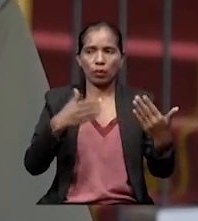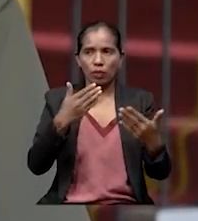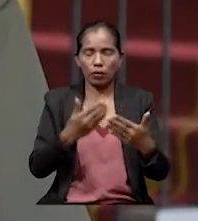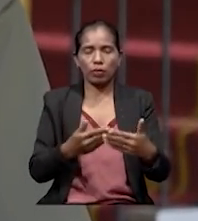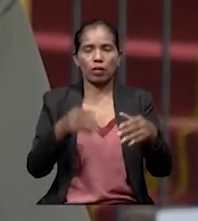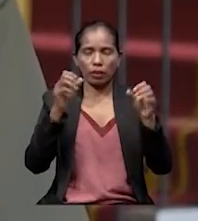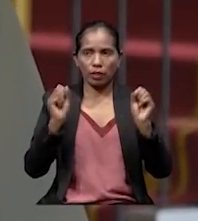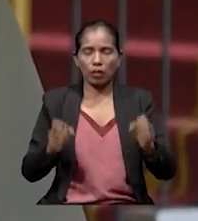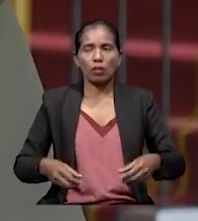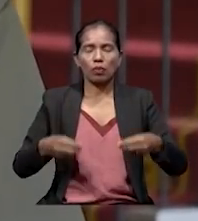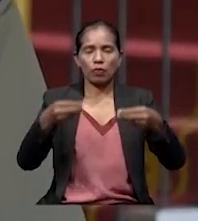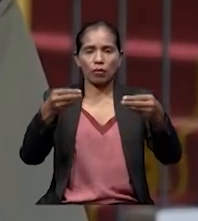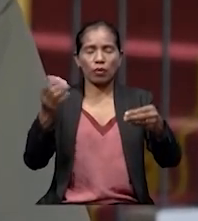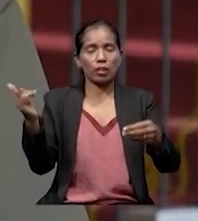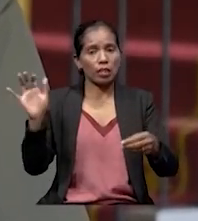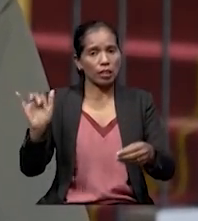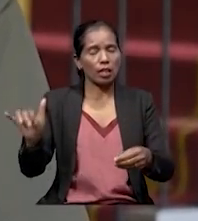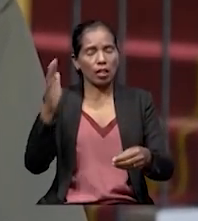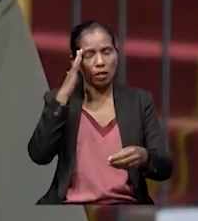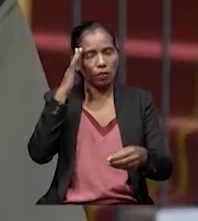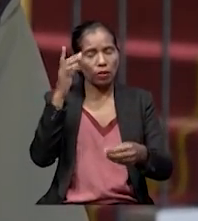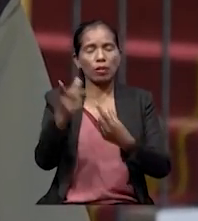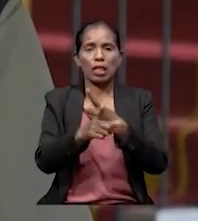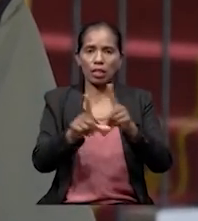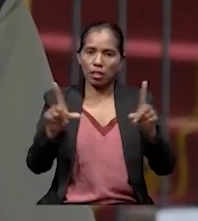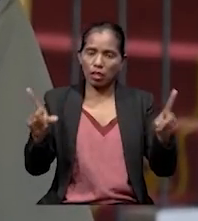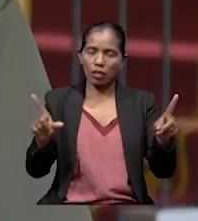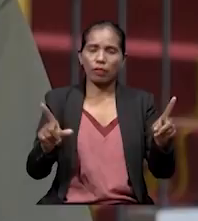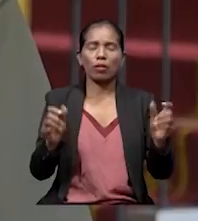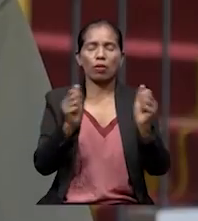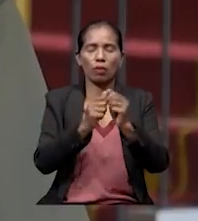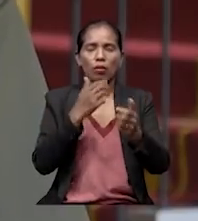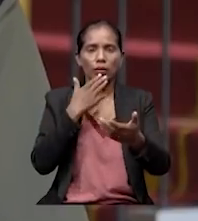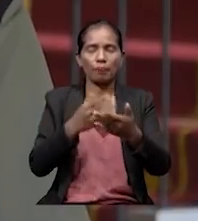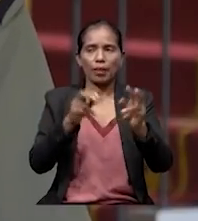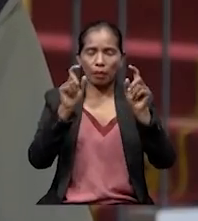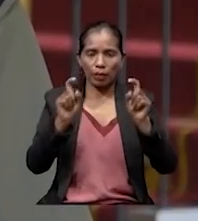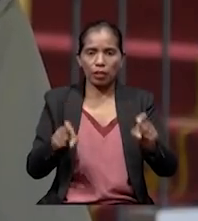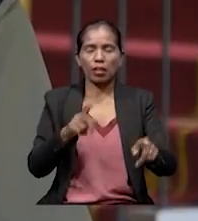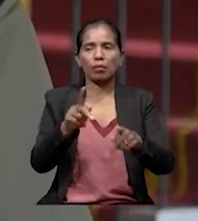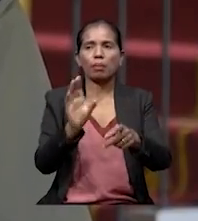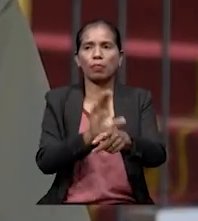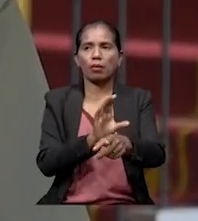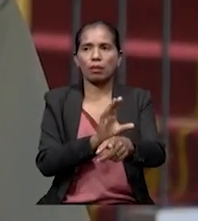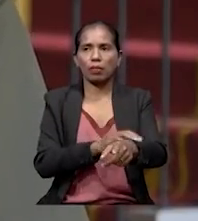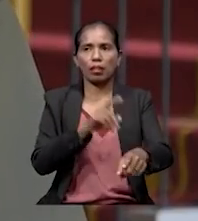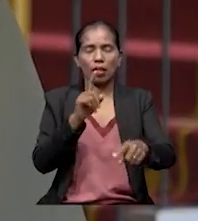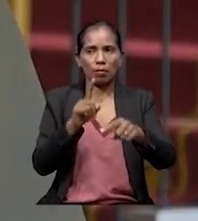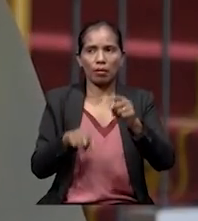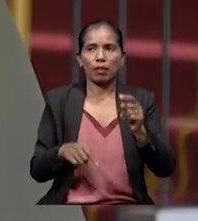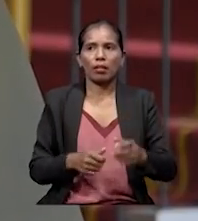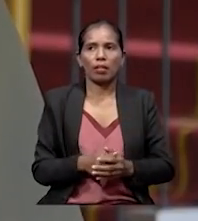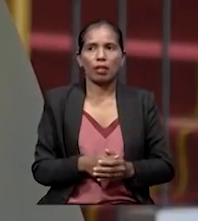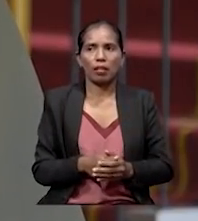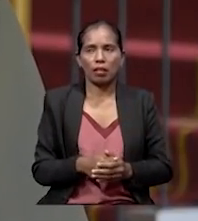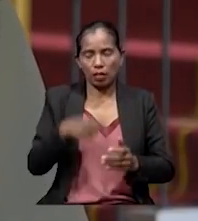bele foni ni hanui o livre, né? O se o seguro, precisa ema ida be hatu promove ne la bele presente, né? La bele